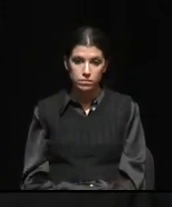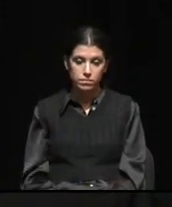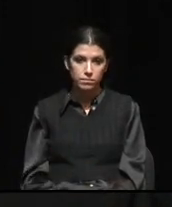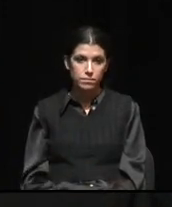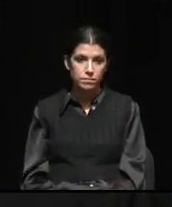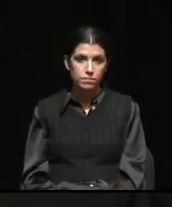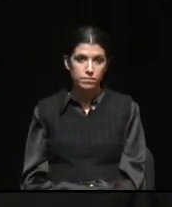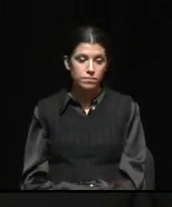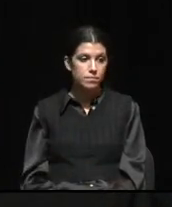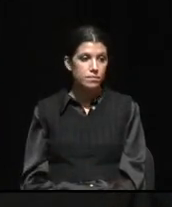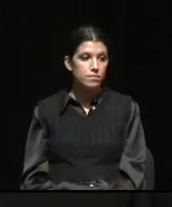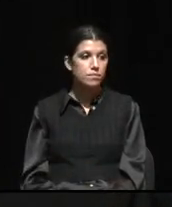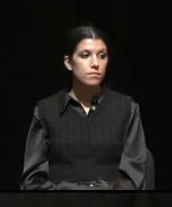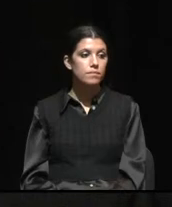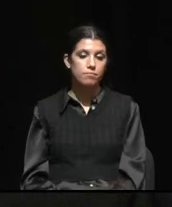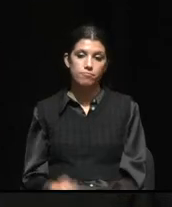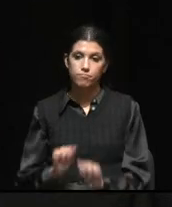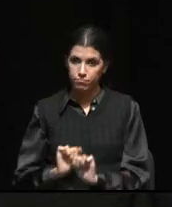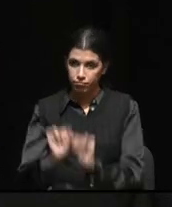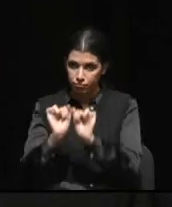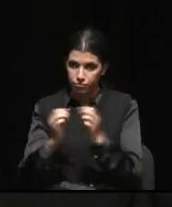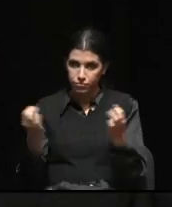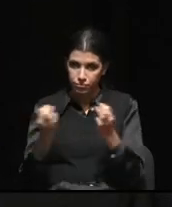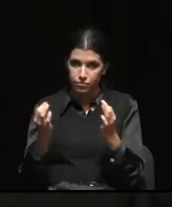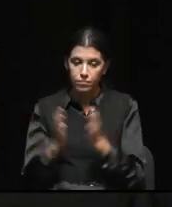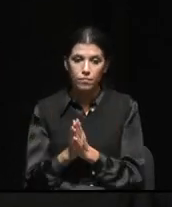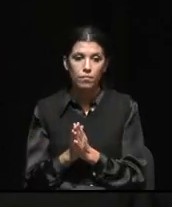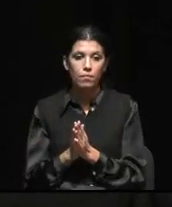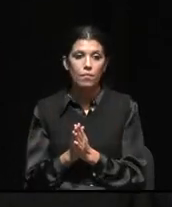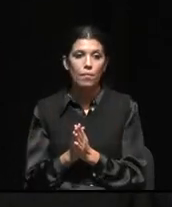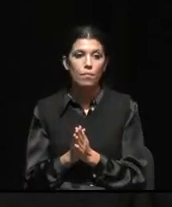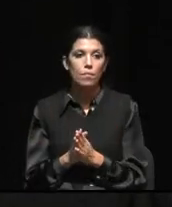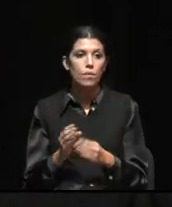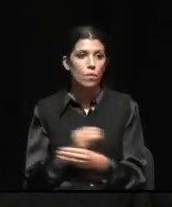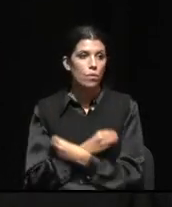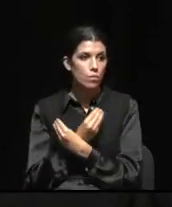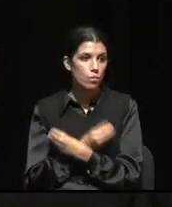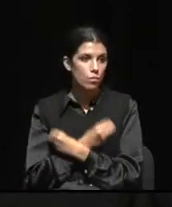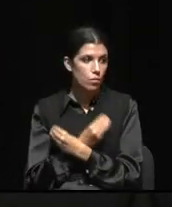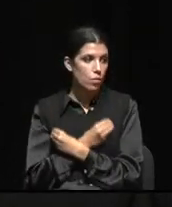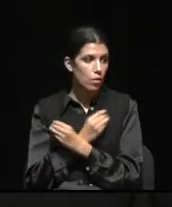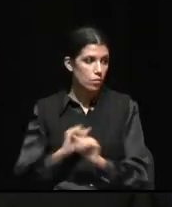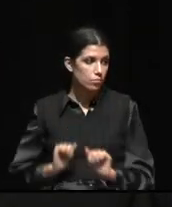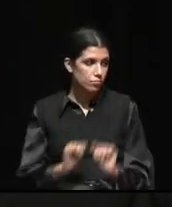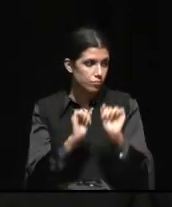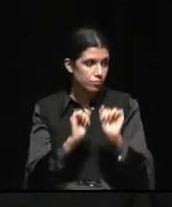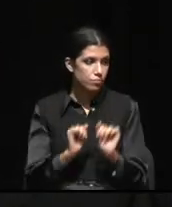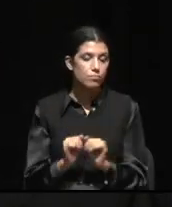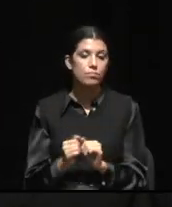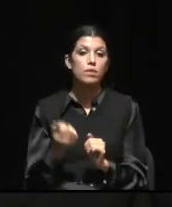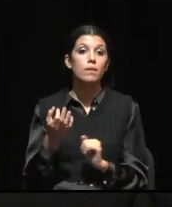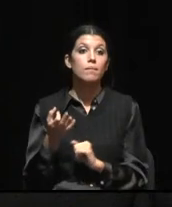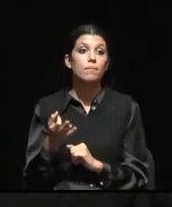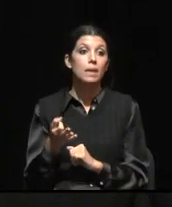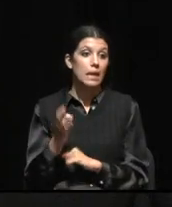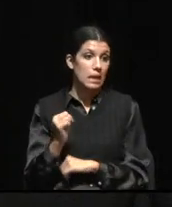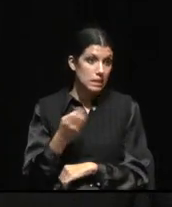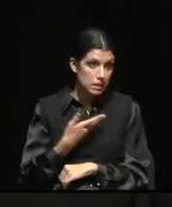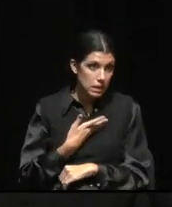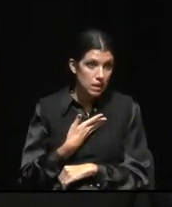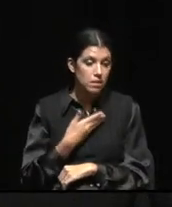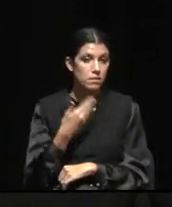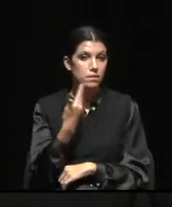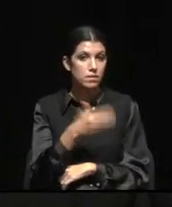portanto foi rejeitado o voto do bloco foi rejeitado passamos ao voto do PSD